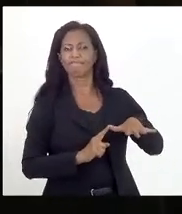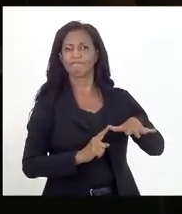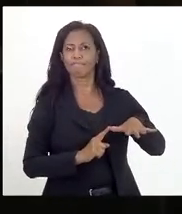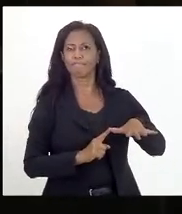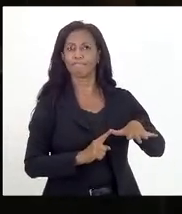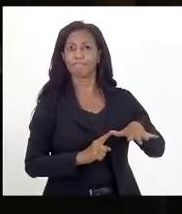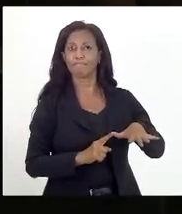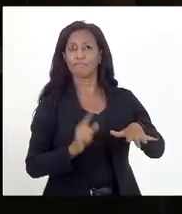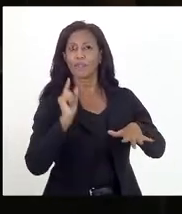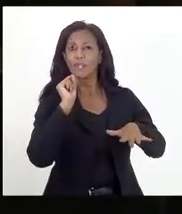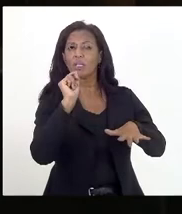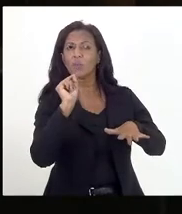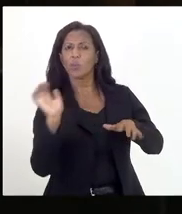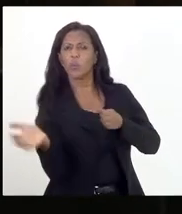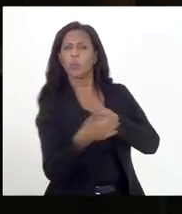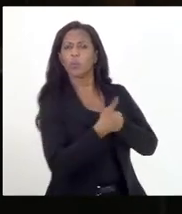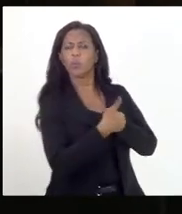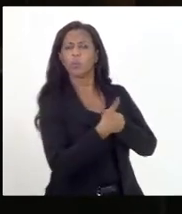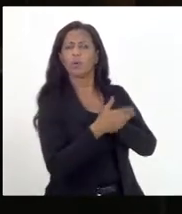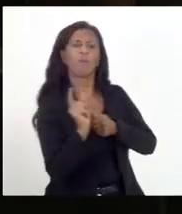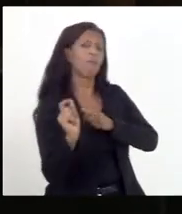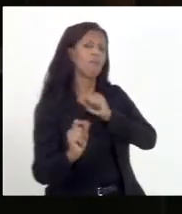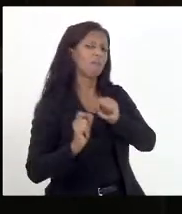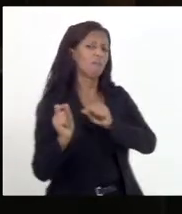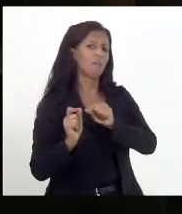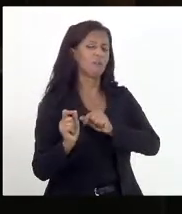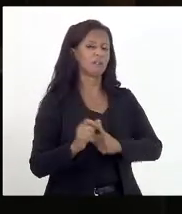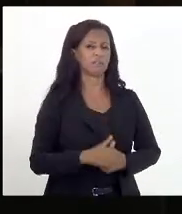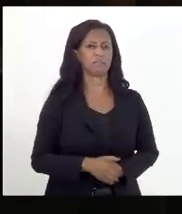é eu que estou por trás disso